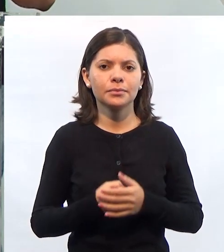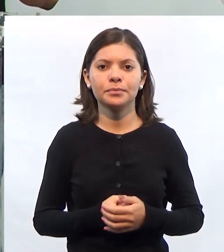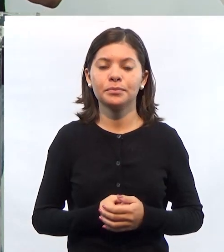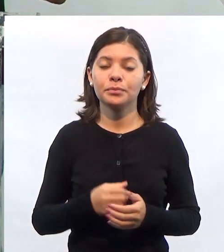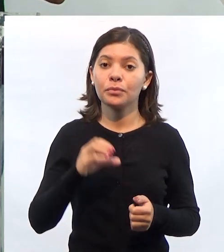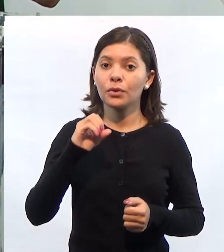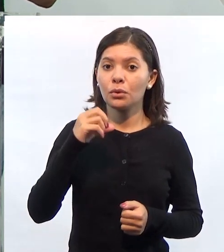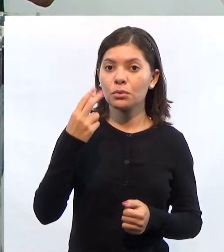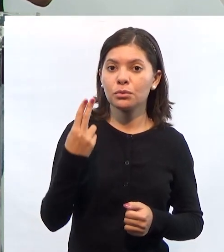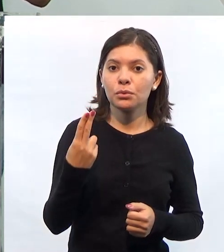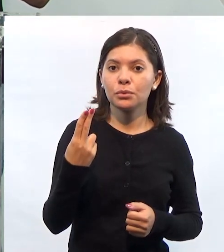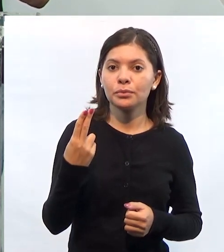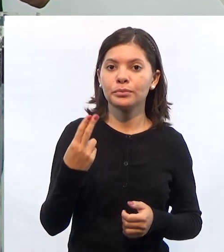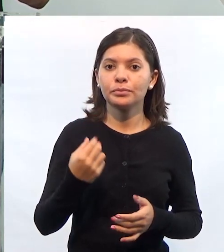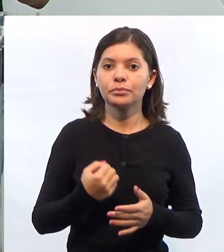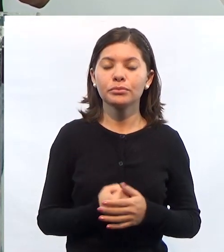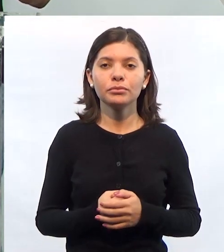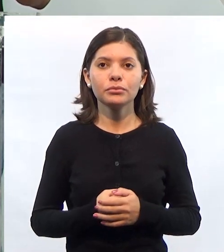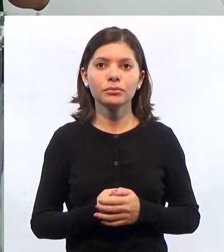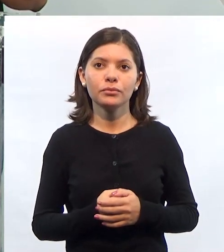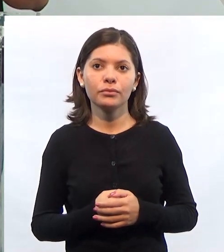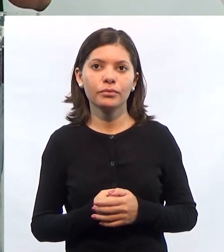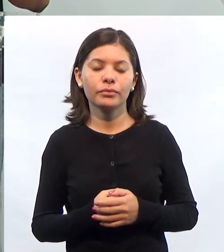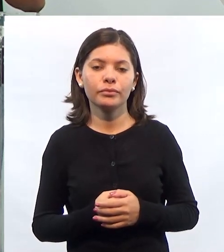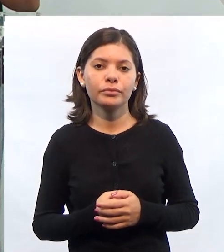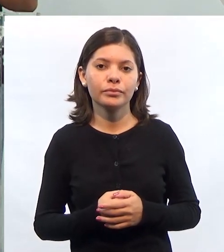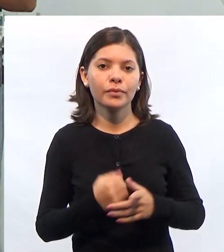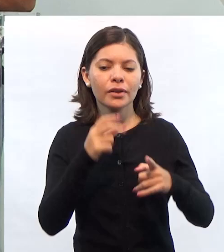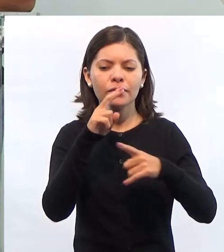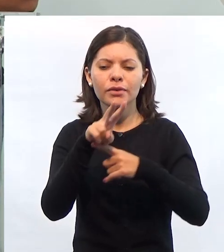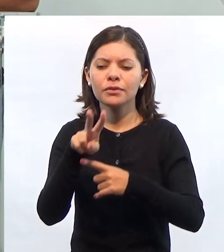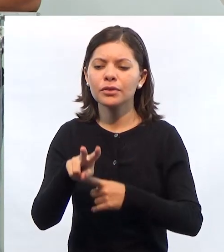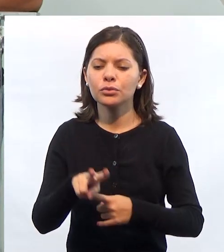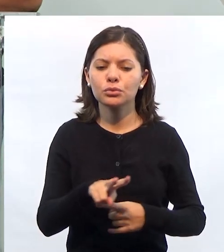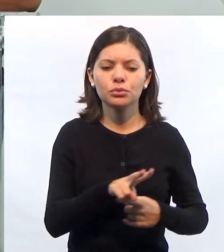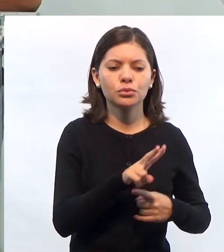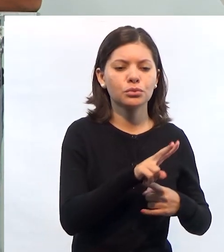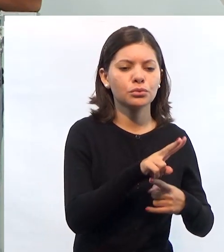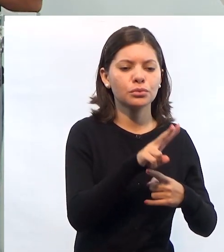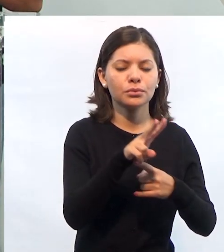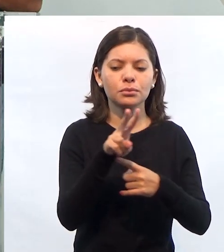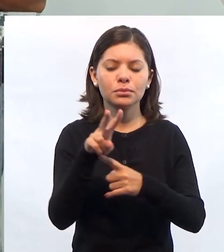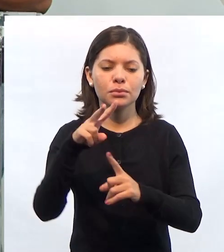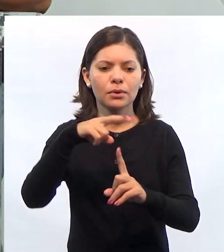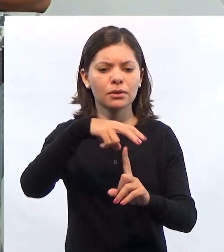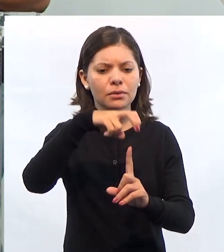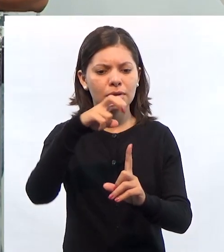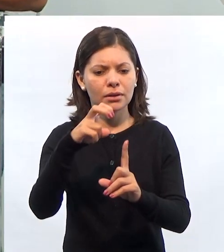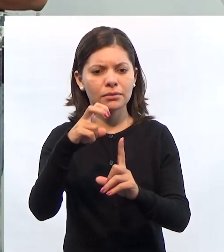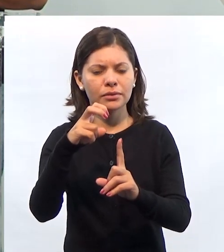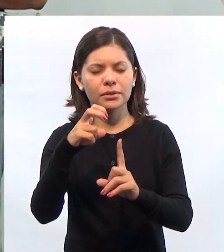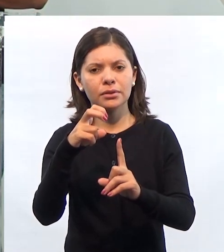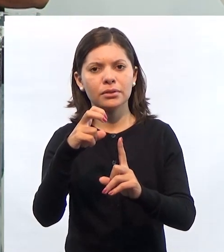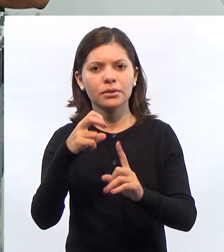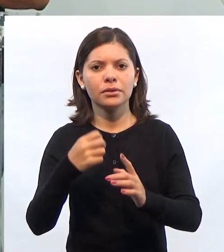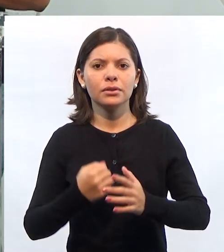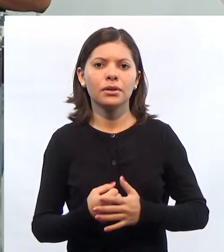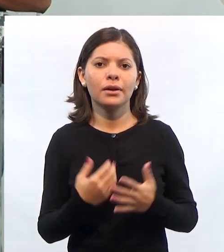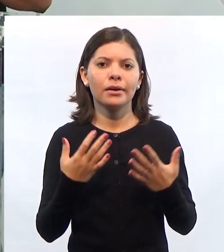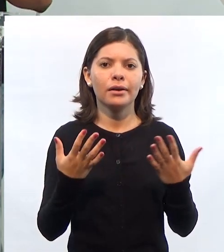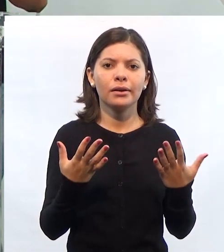até mesmo é alguém ou algum aparelho e fica verificando todas as garrafas vê se elas não tem algum corpo estranho